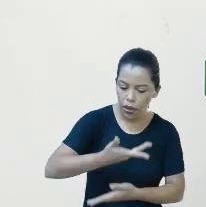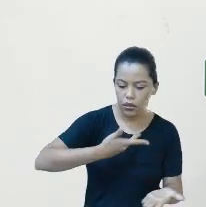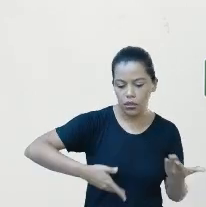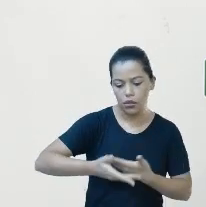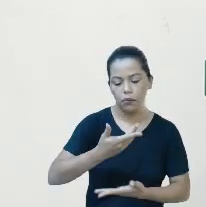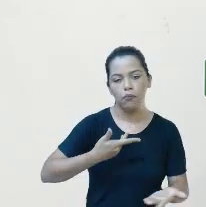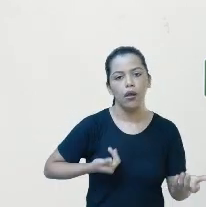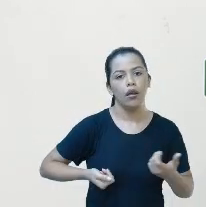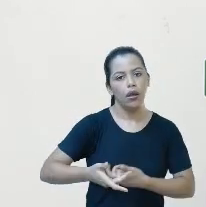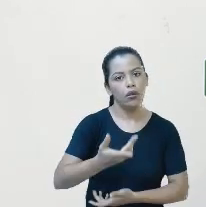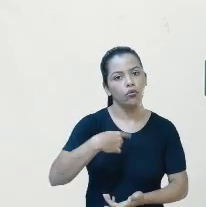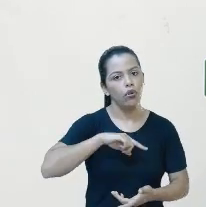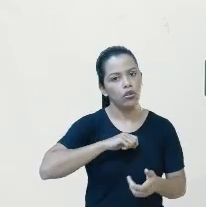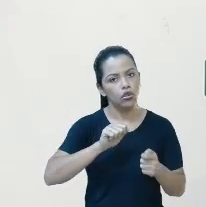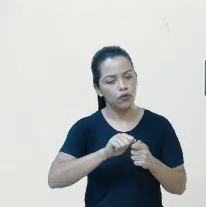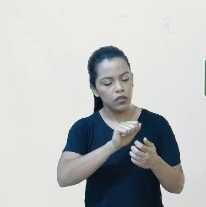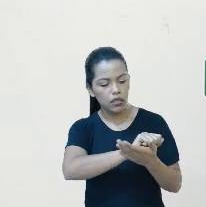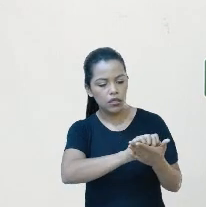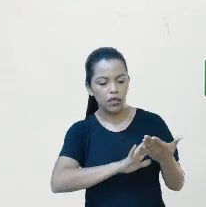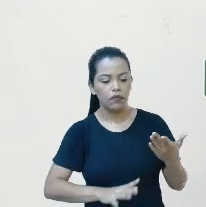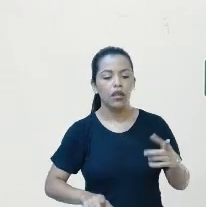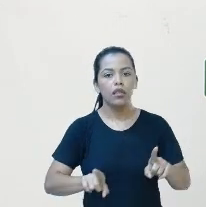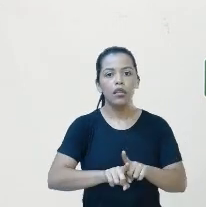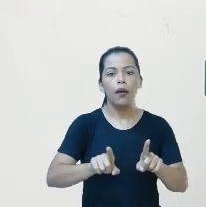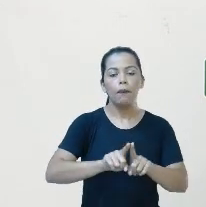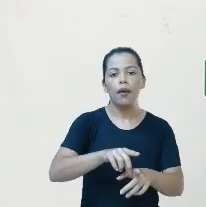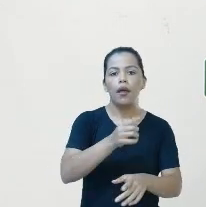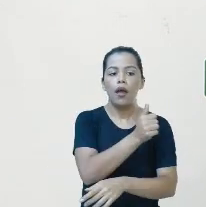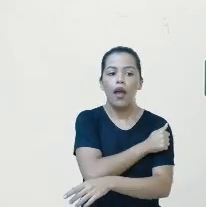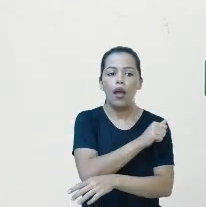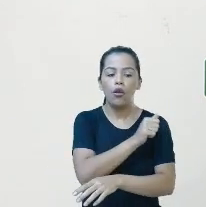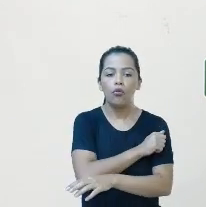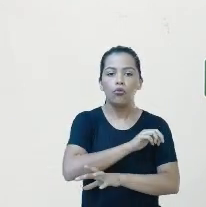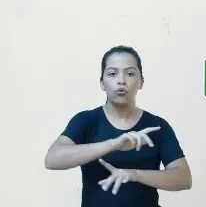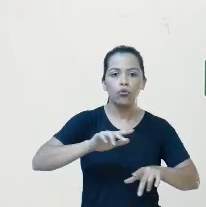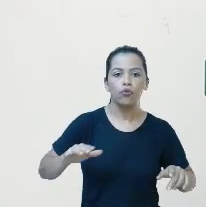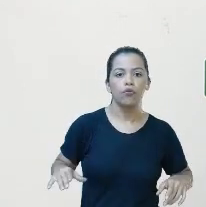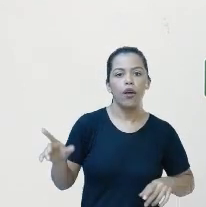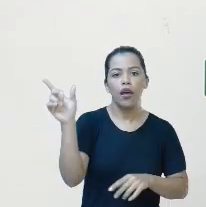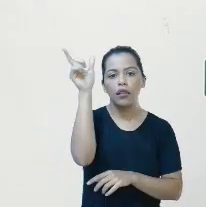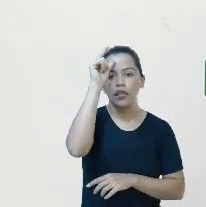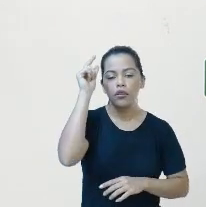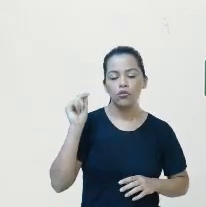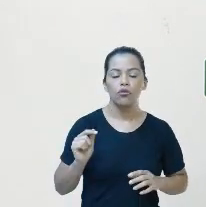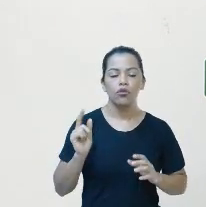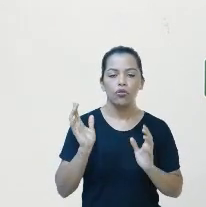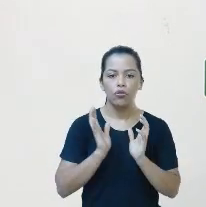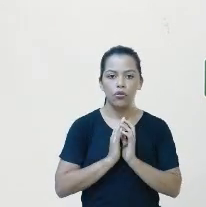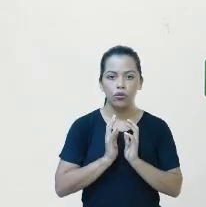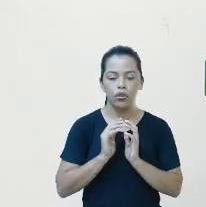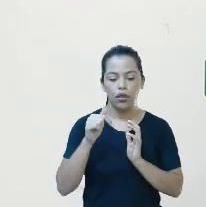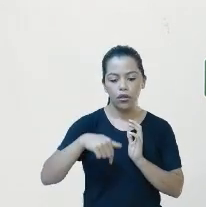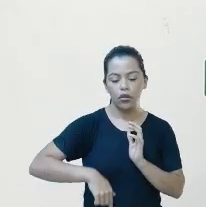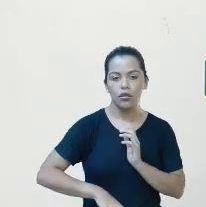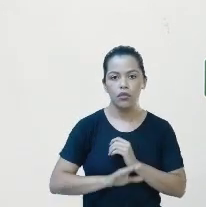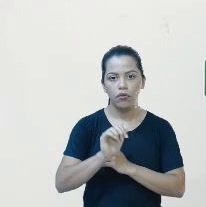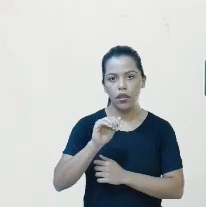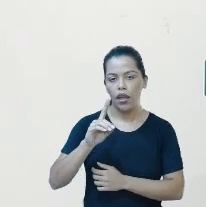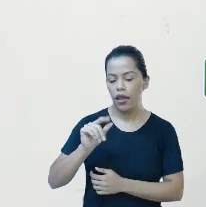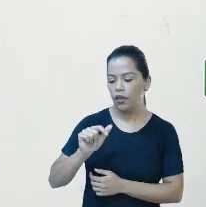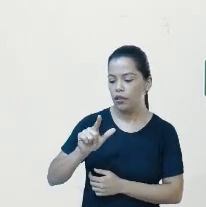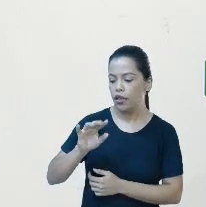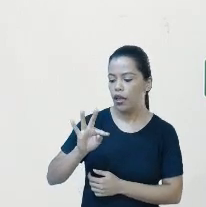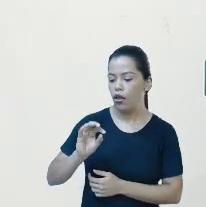saber que você está aí. Também os alunos da Escola Municipal Adalto Pontes também estão sempre interagindo com a gente. E um